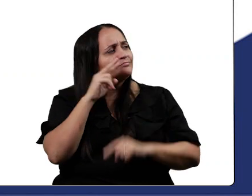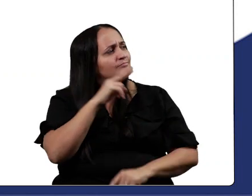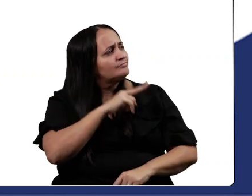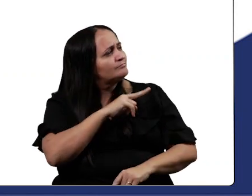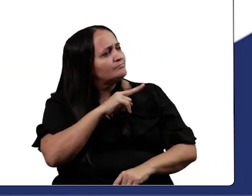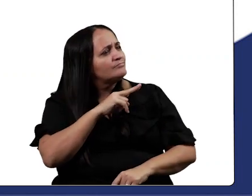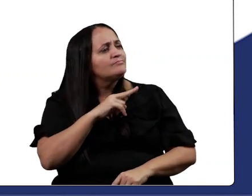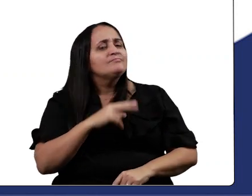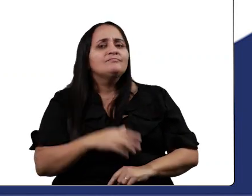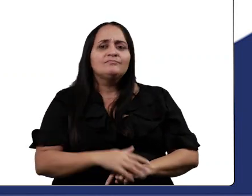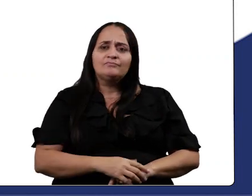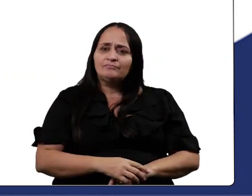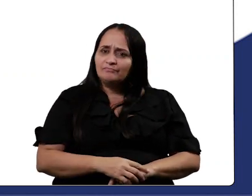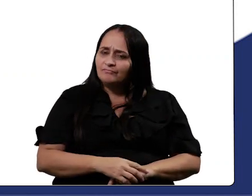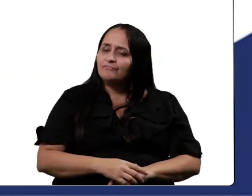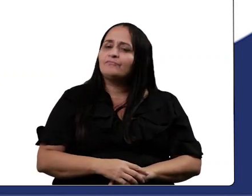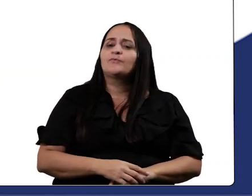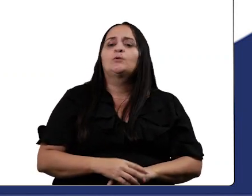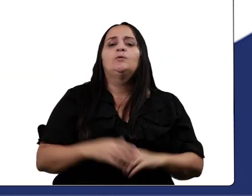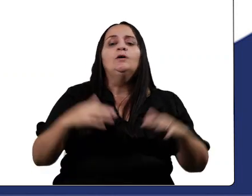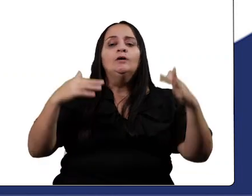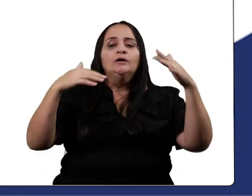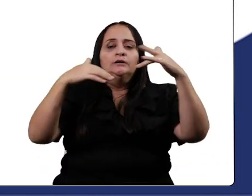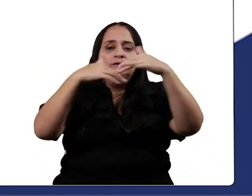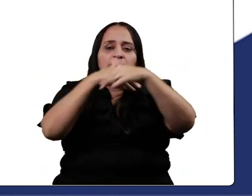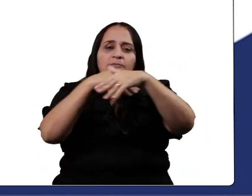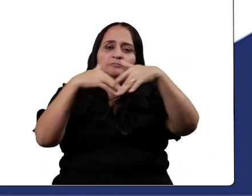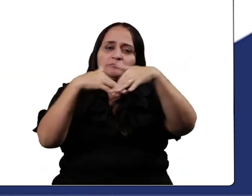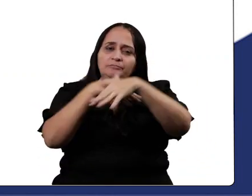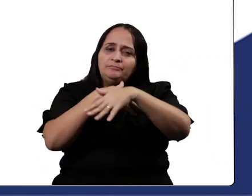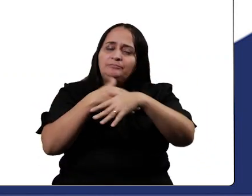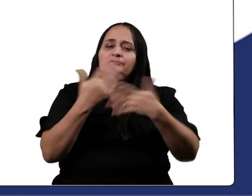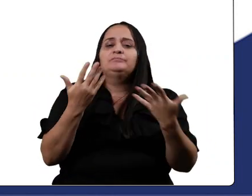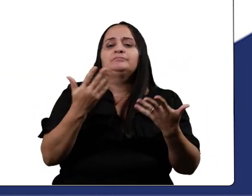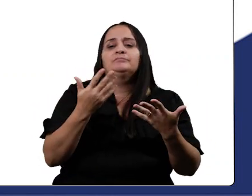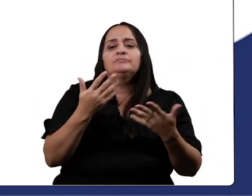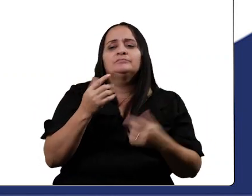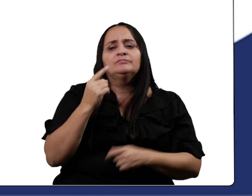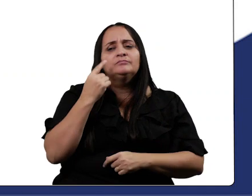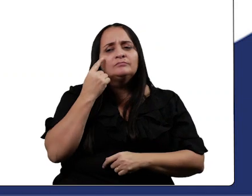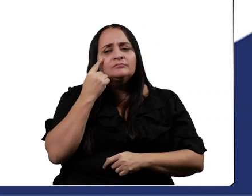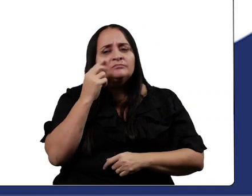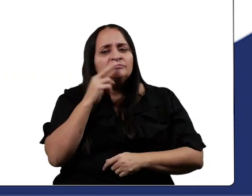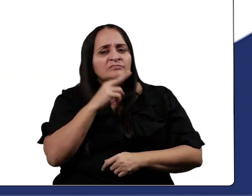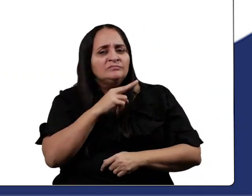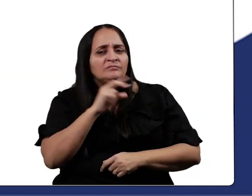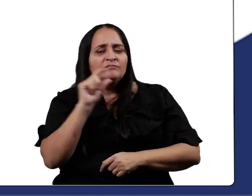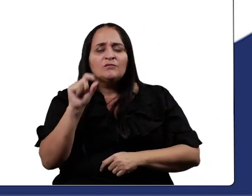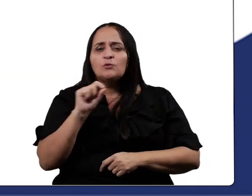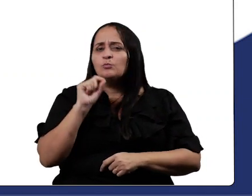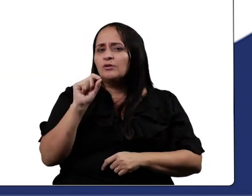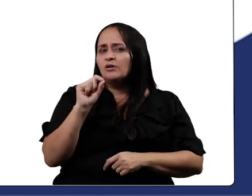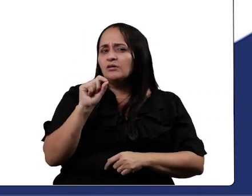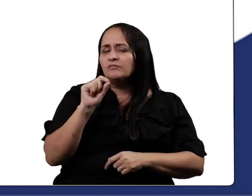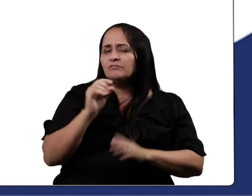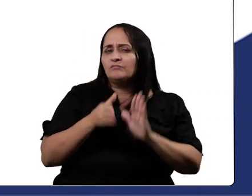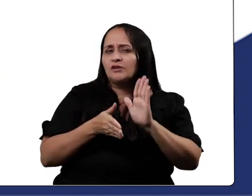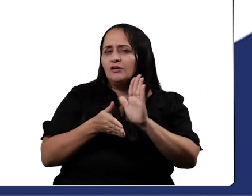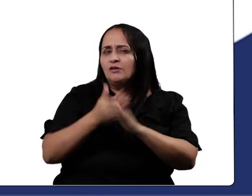falava da nossa cidade, do Pelourinho, e tinha lá: viagem com responsabilidade,